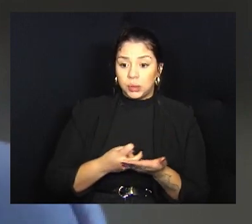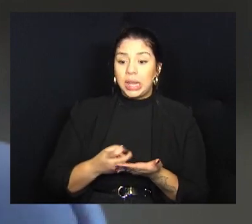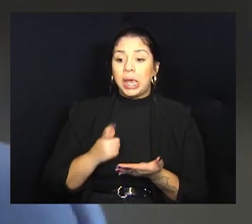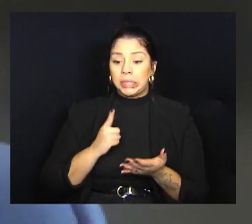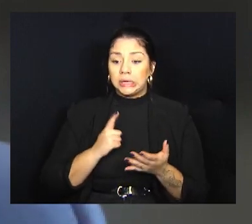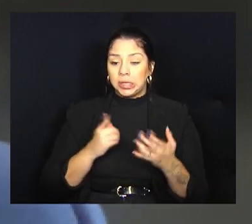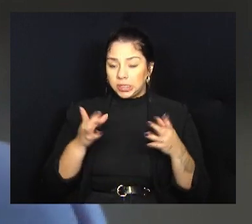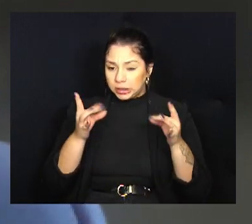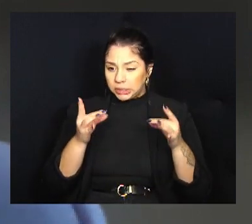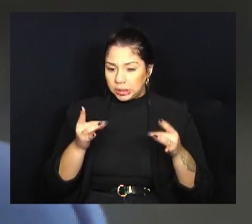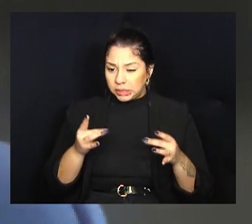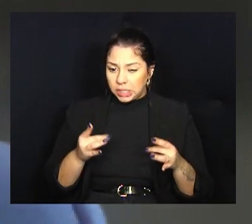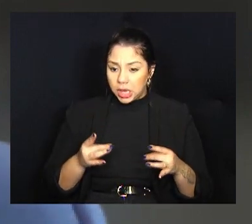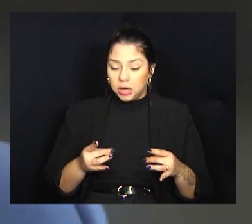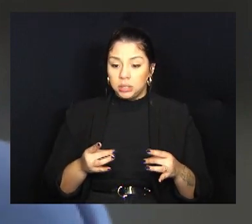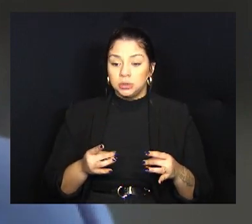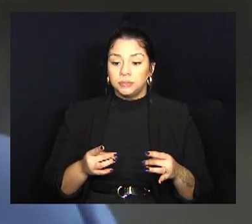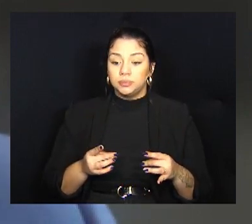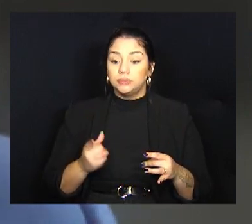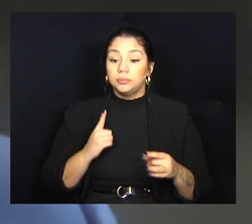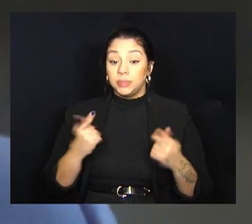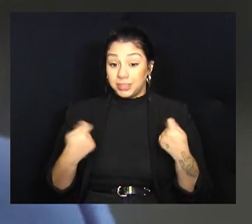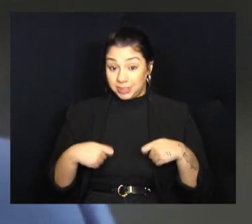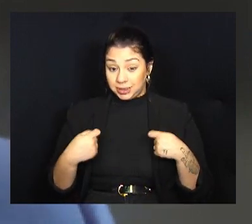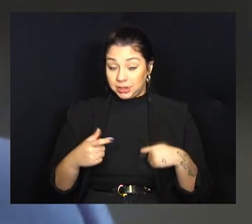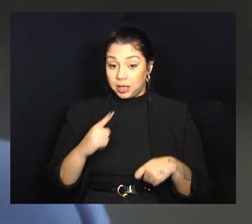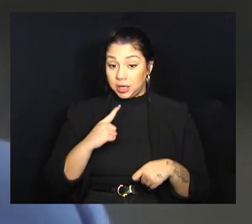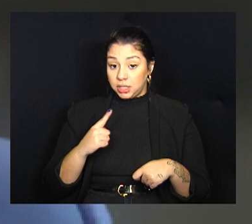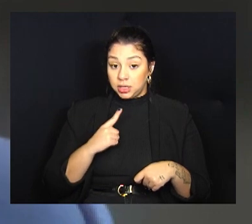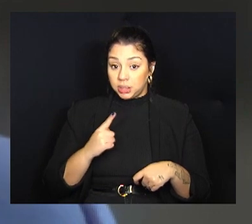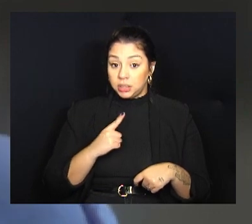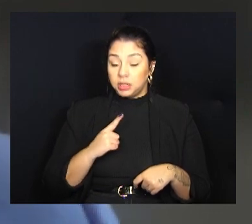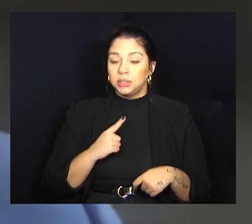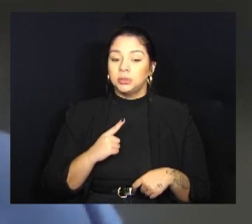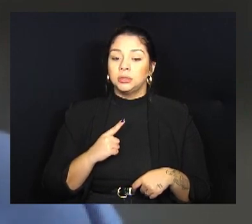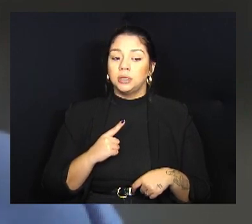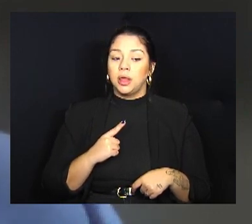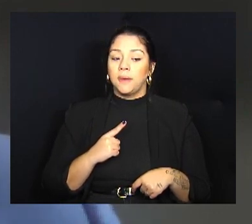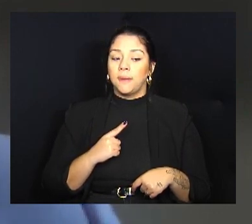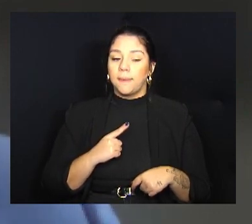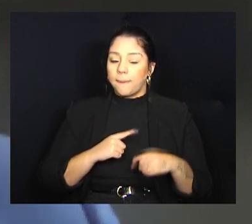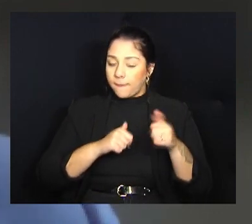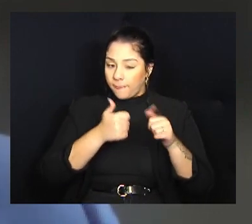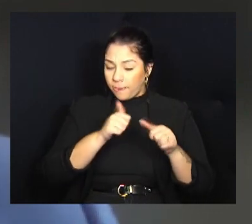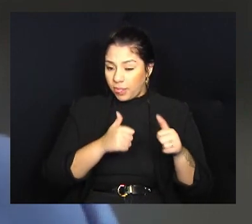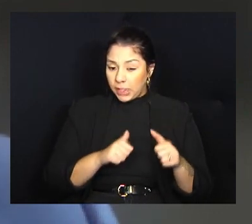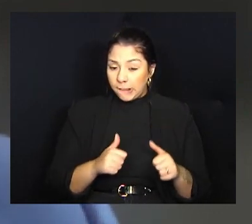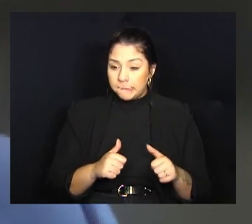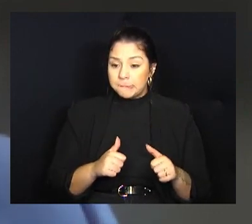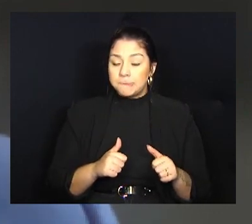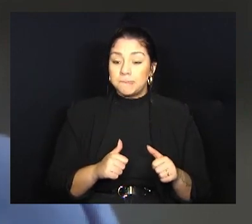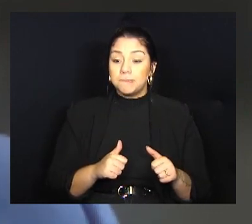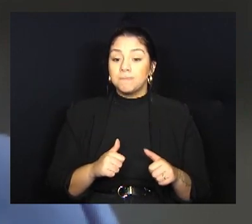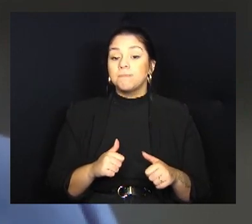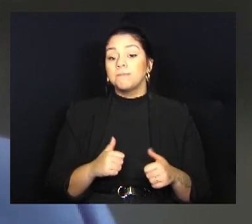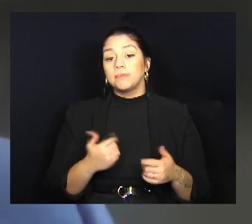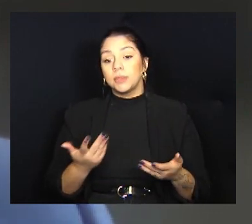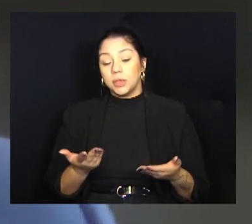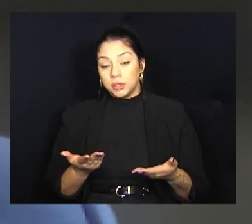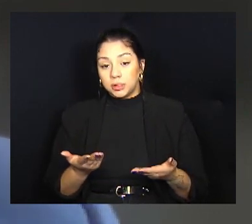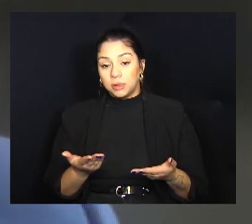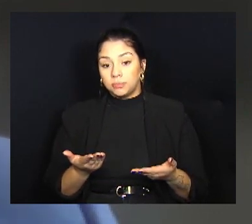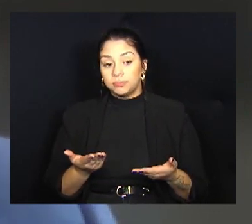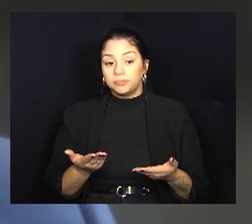tem que ter a legislação complementar nesse meio tempo, a fixação de alíquota, para os estados, municípios, os